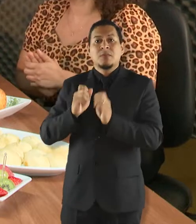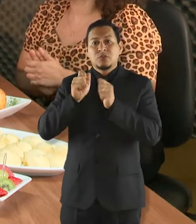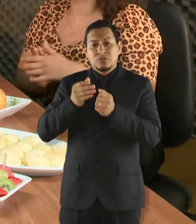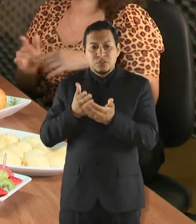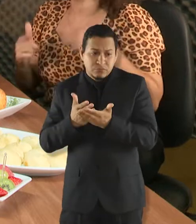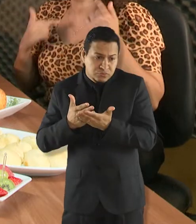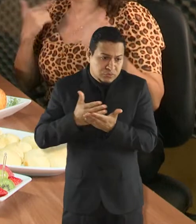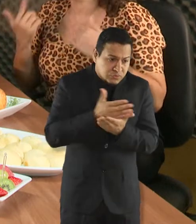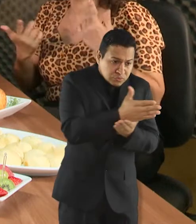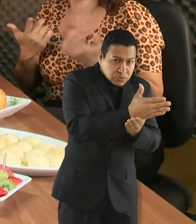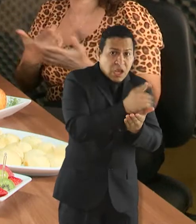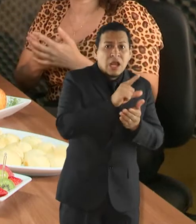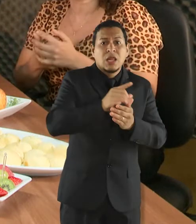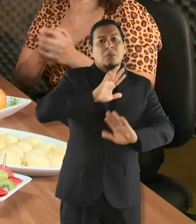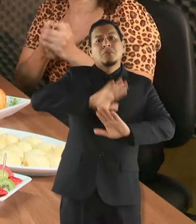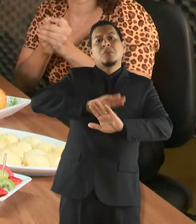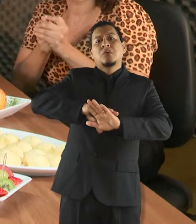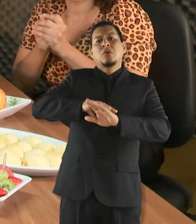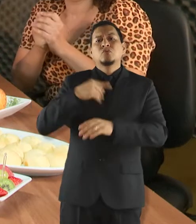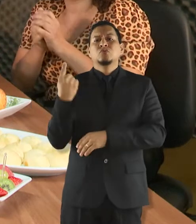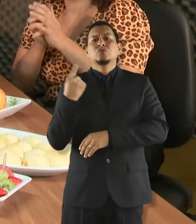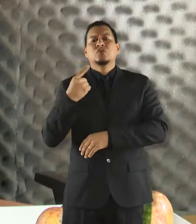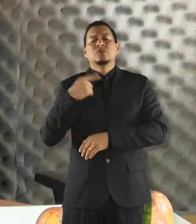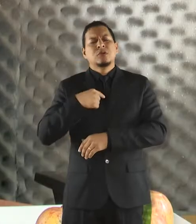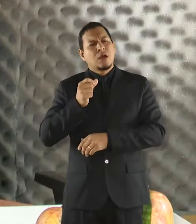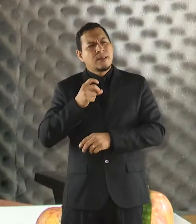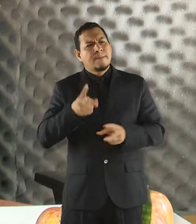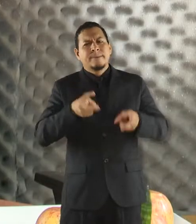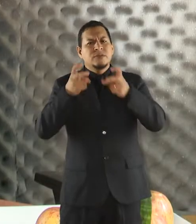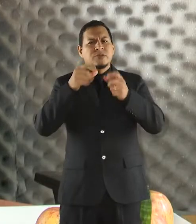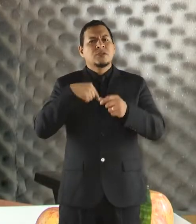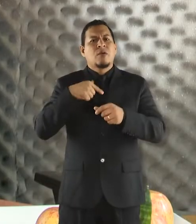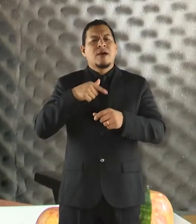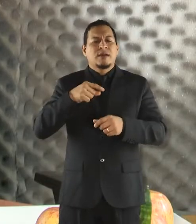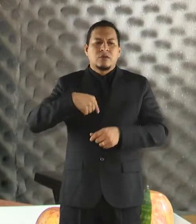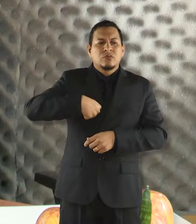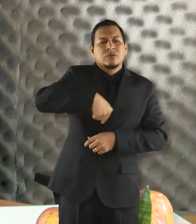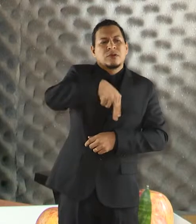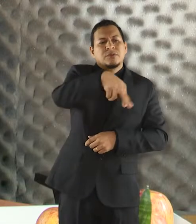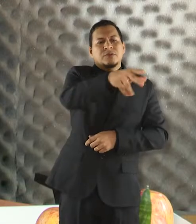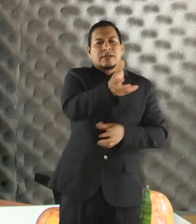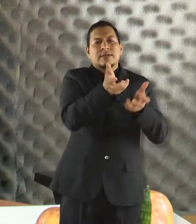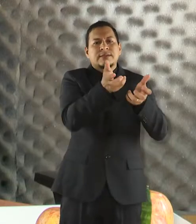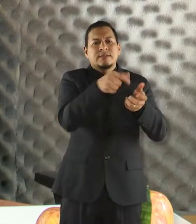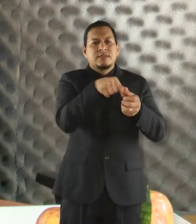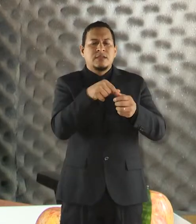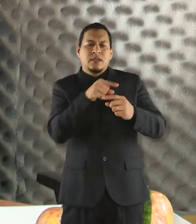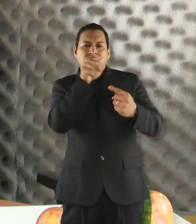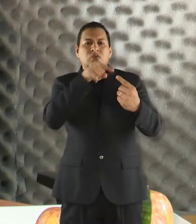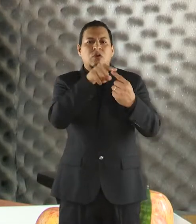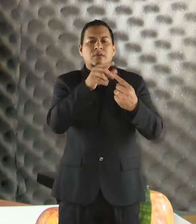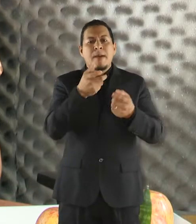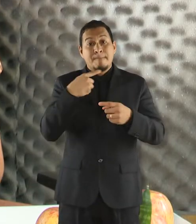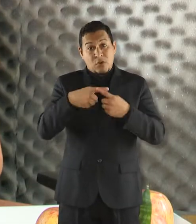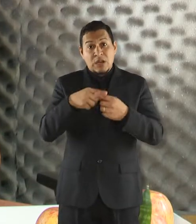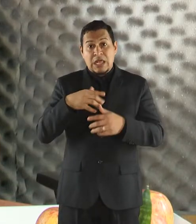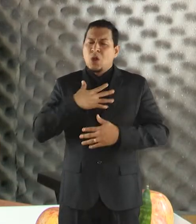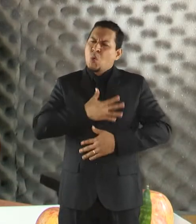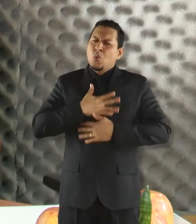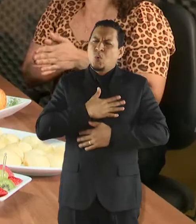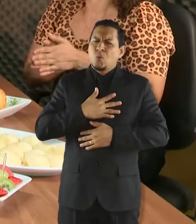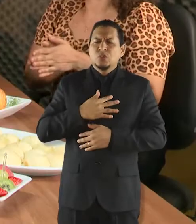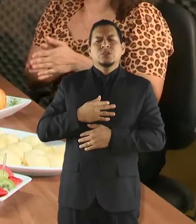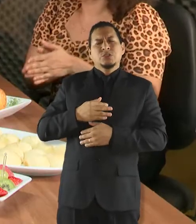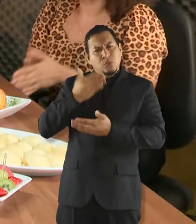da família, mas ela sozinha, por si só, né? Ela enxergou que não era a vida que ela almejava, que ela gostava bastante de estudar, né,